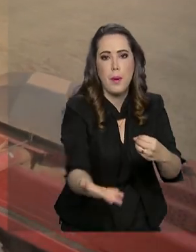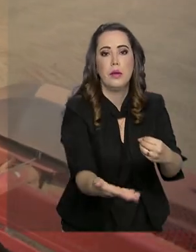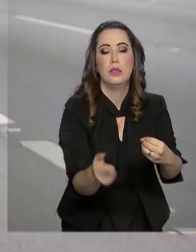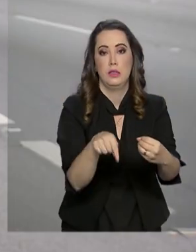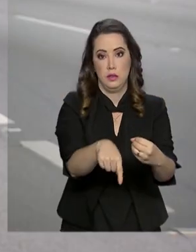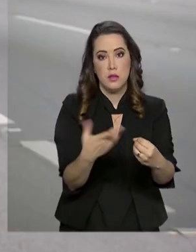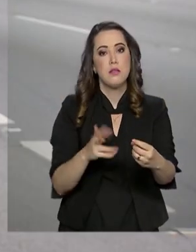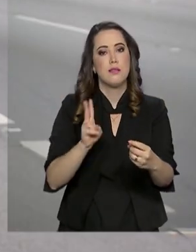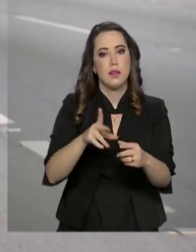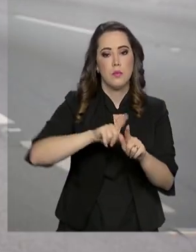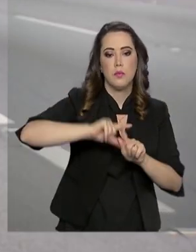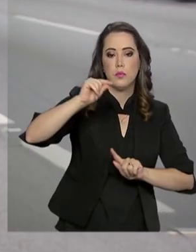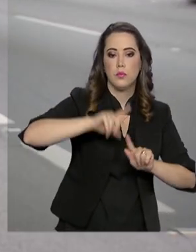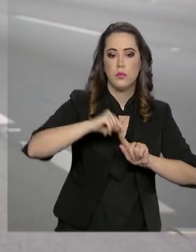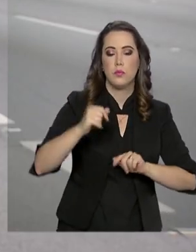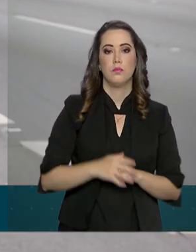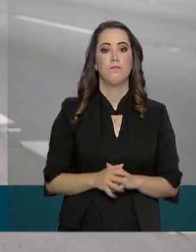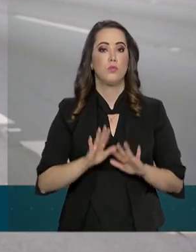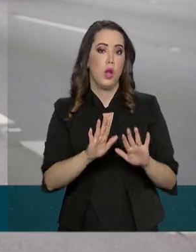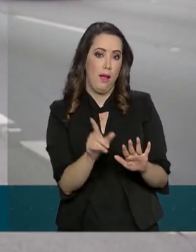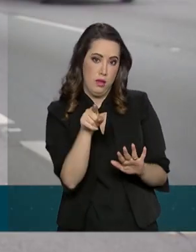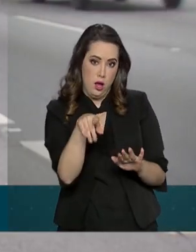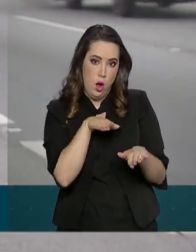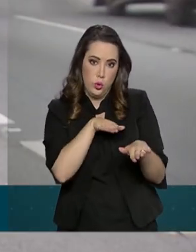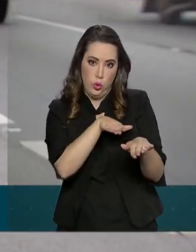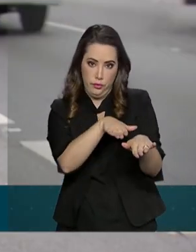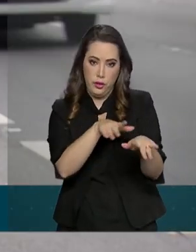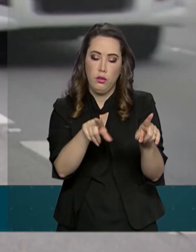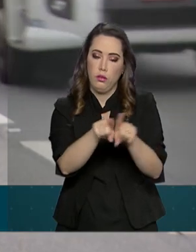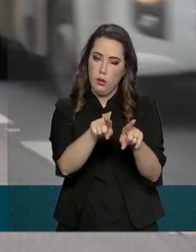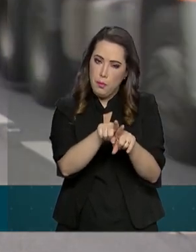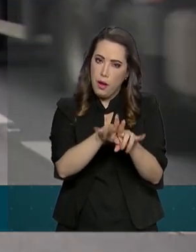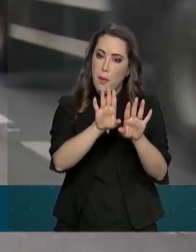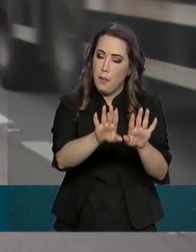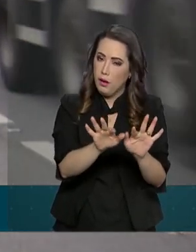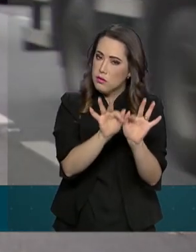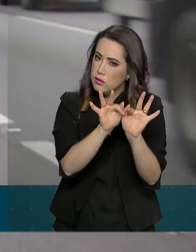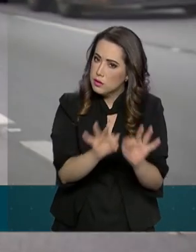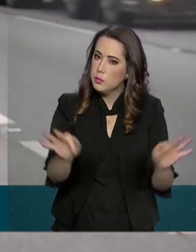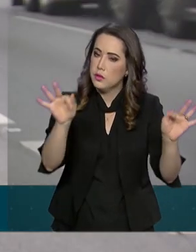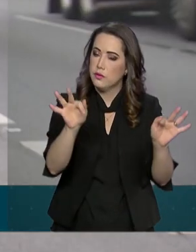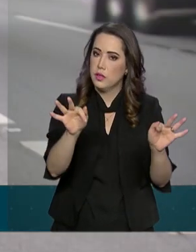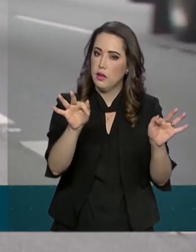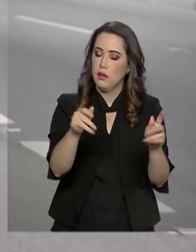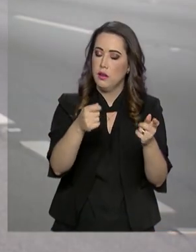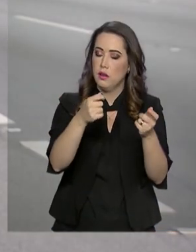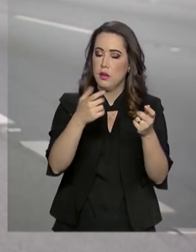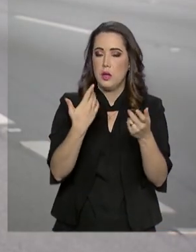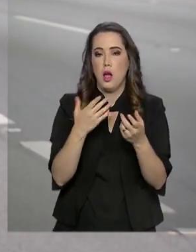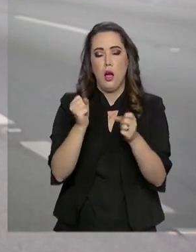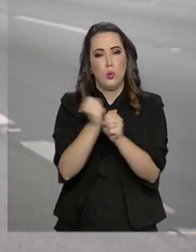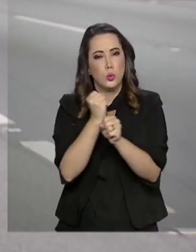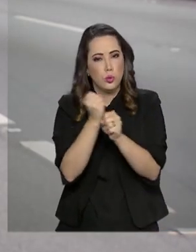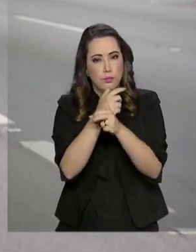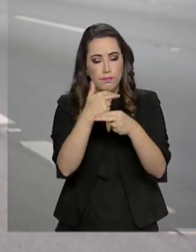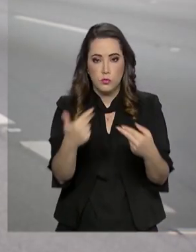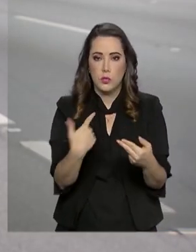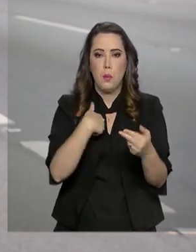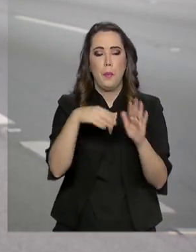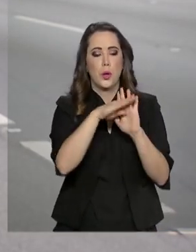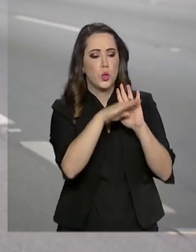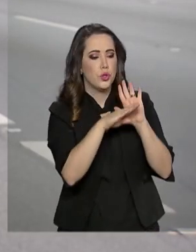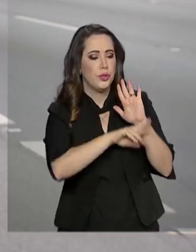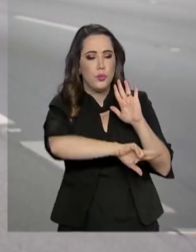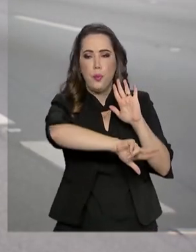recordes. Não é apenas no modal rodoviário que o governo federal pretende destravar a infraestrutura. A lista de projetos é grande